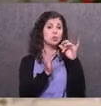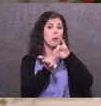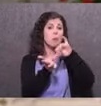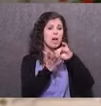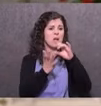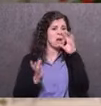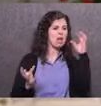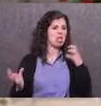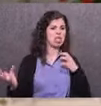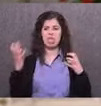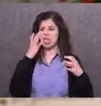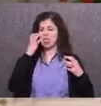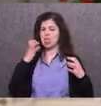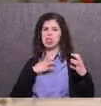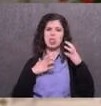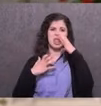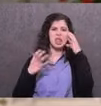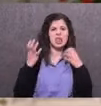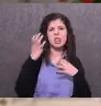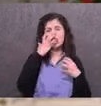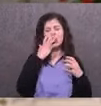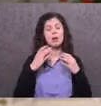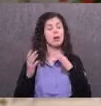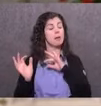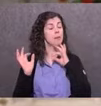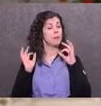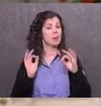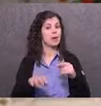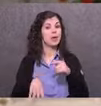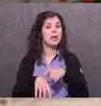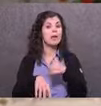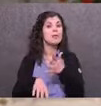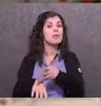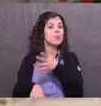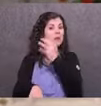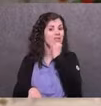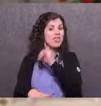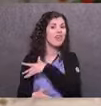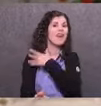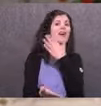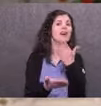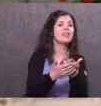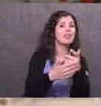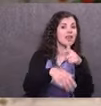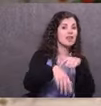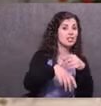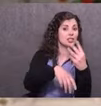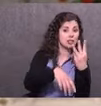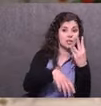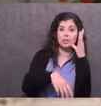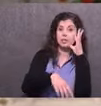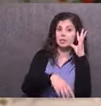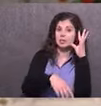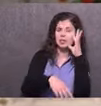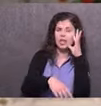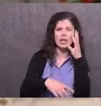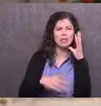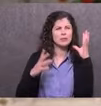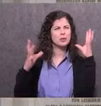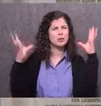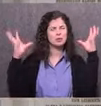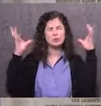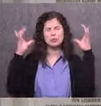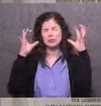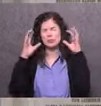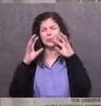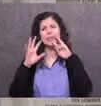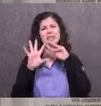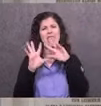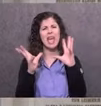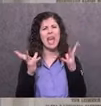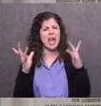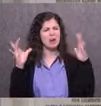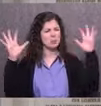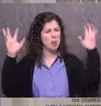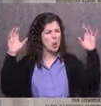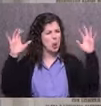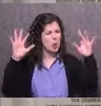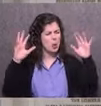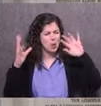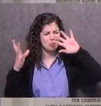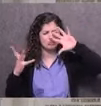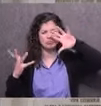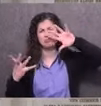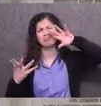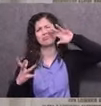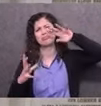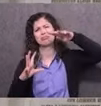Desde o meio-dia até às 3 horas da tarde, as trevas envolveram toda a terra. E pelas